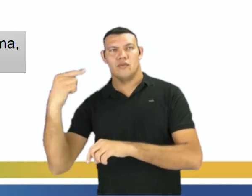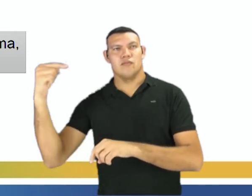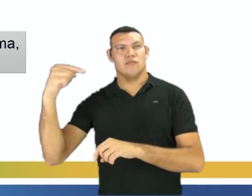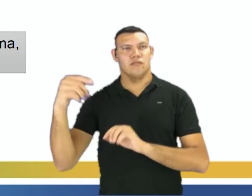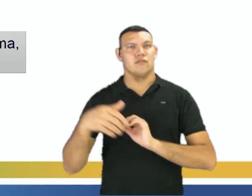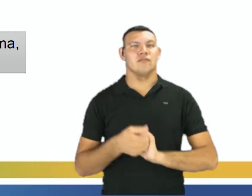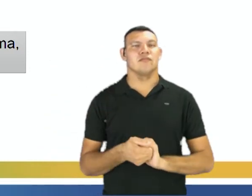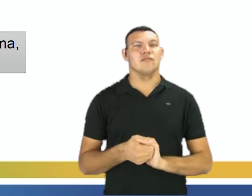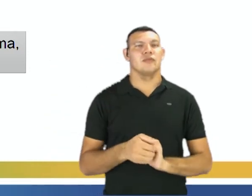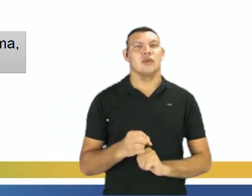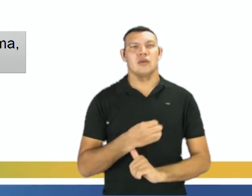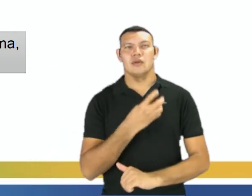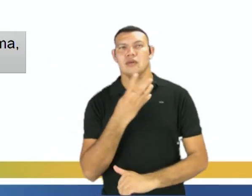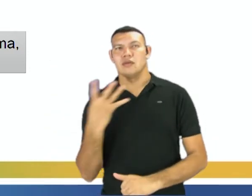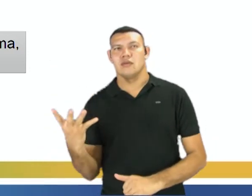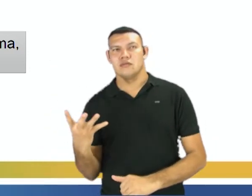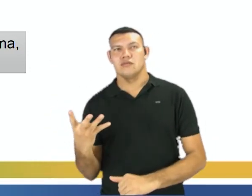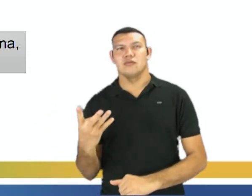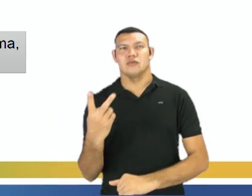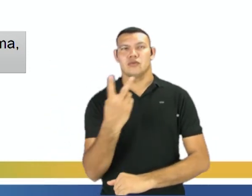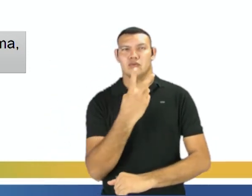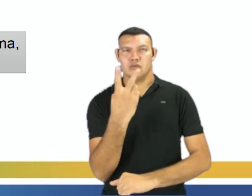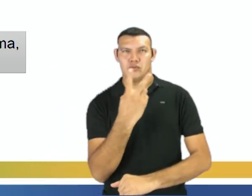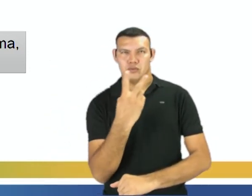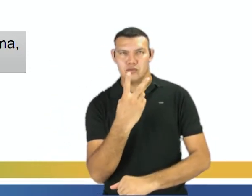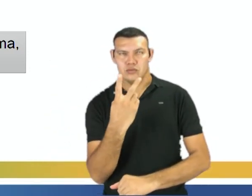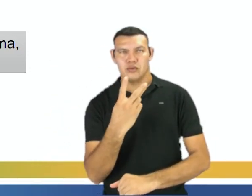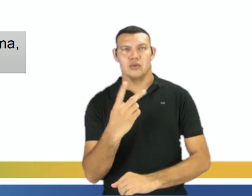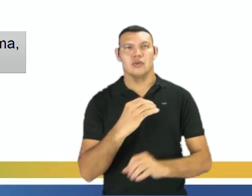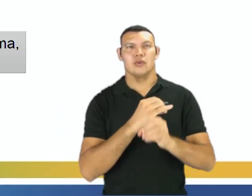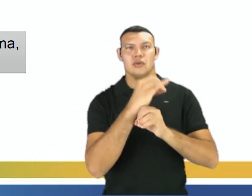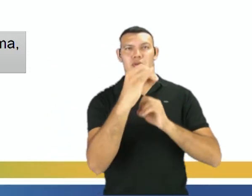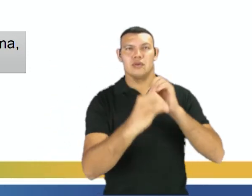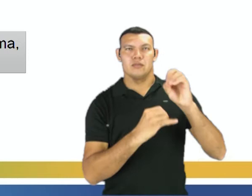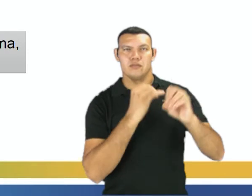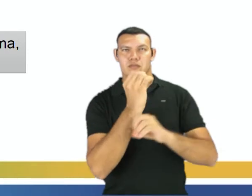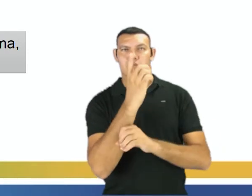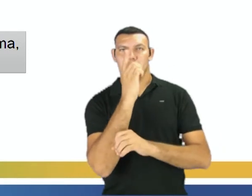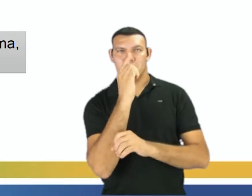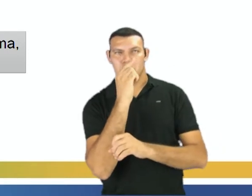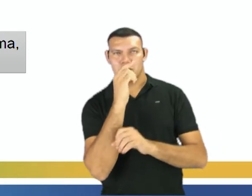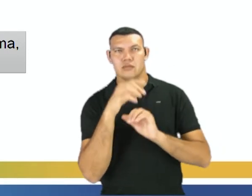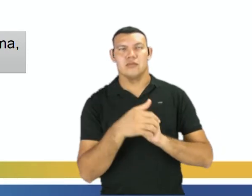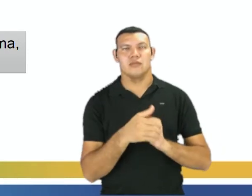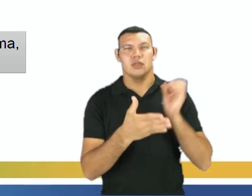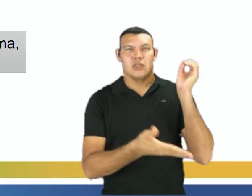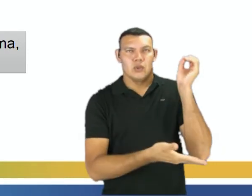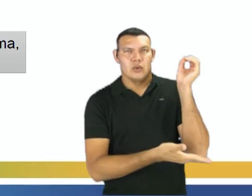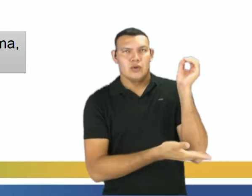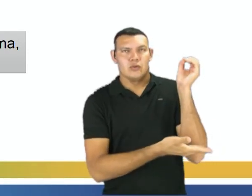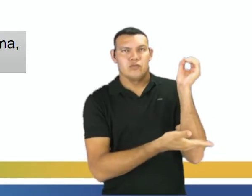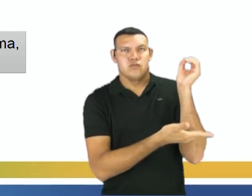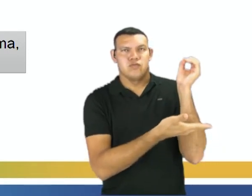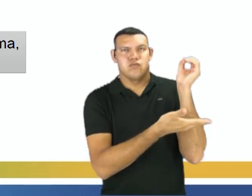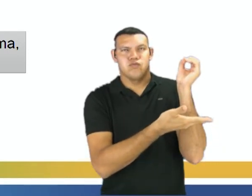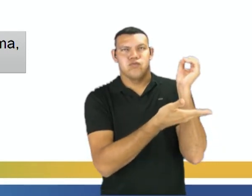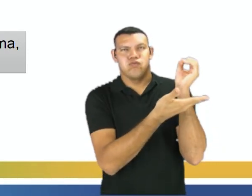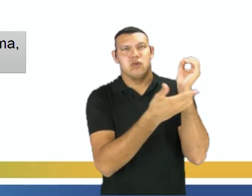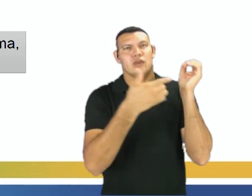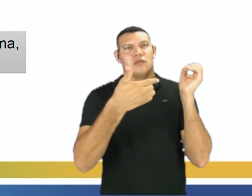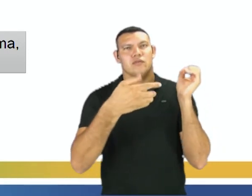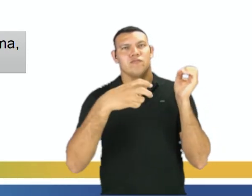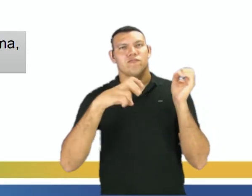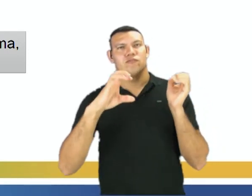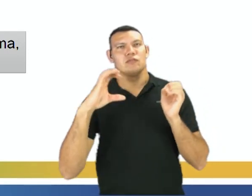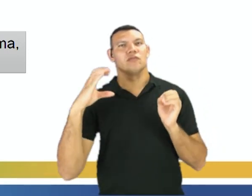cátion, H+, como o ânion, OH-, a 25 graus Celsius,